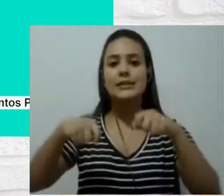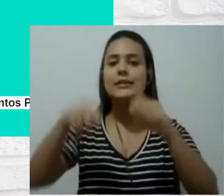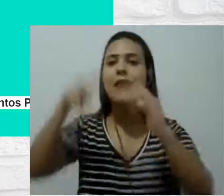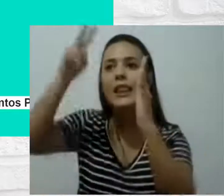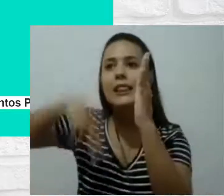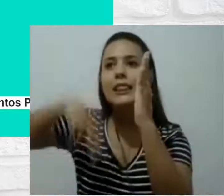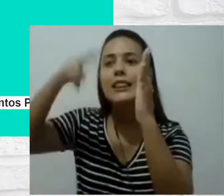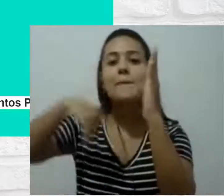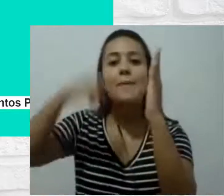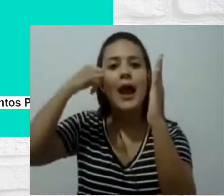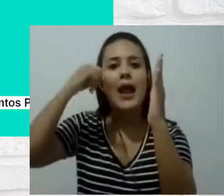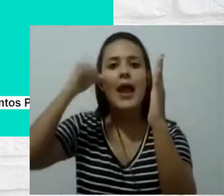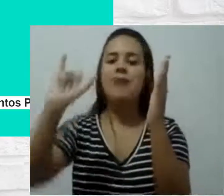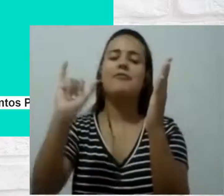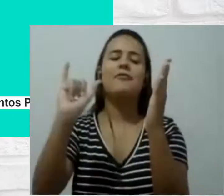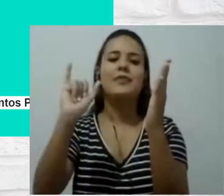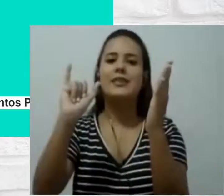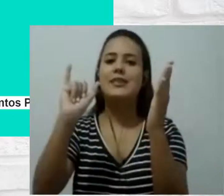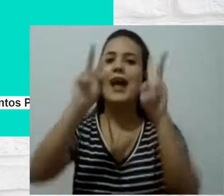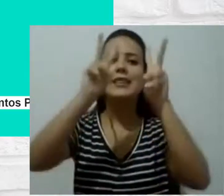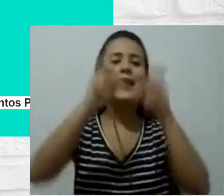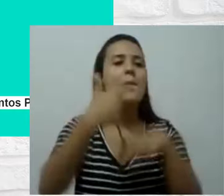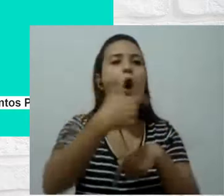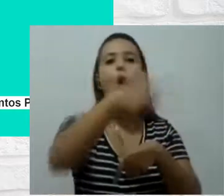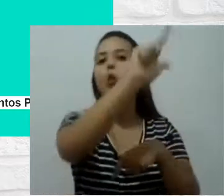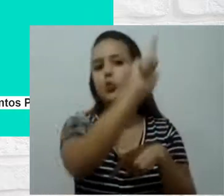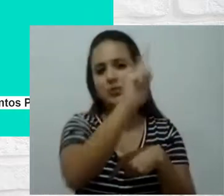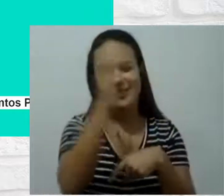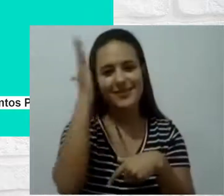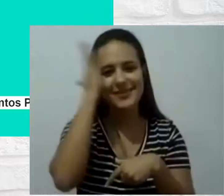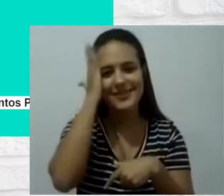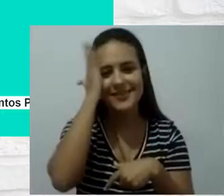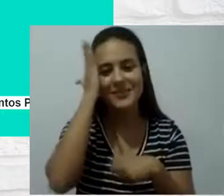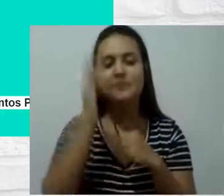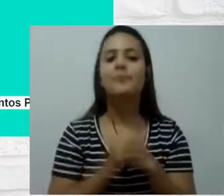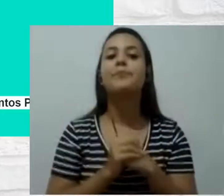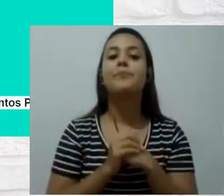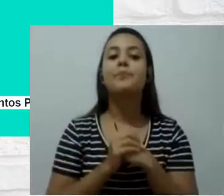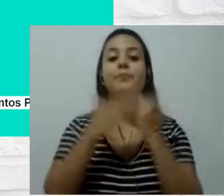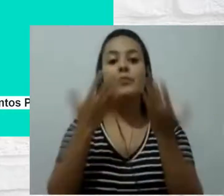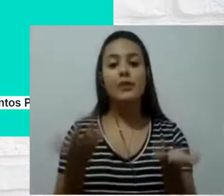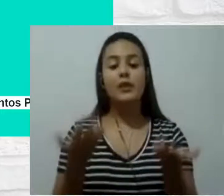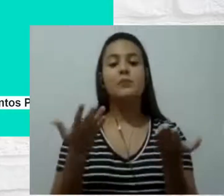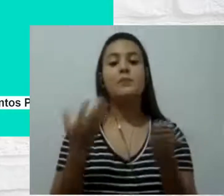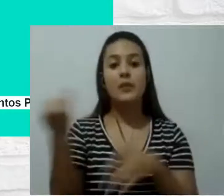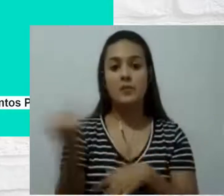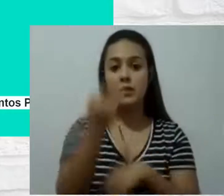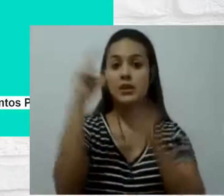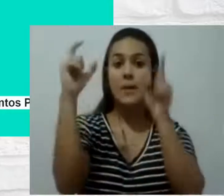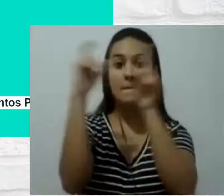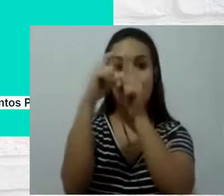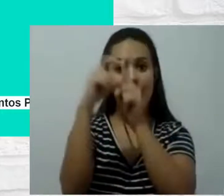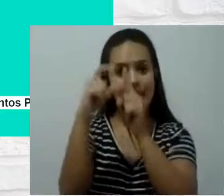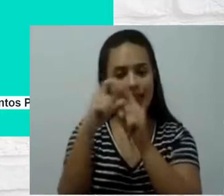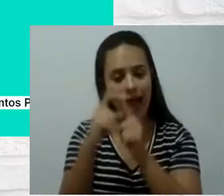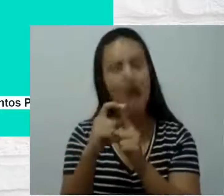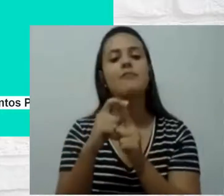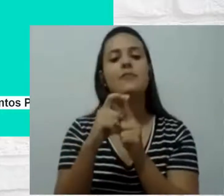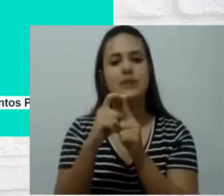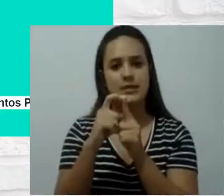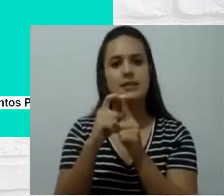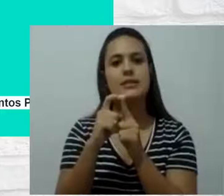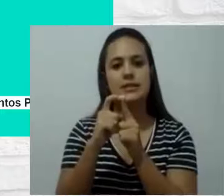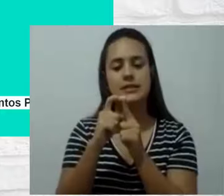eles são muito importantes, então vocês precisam ficar ligados neles para entender e não fugir do tema. Outra coisa muito